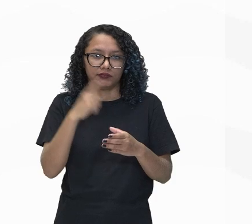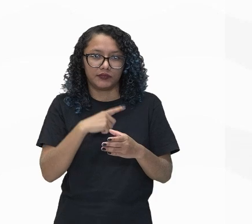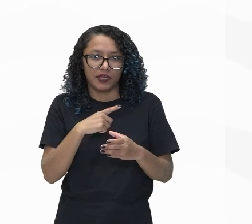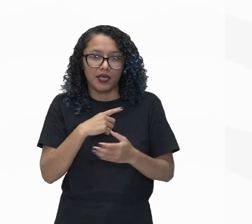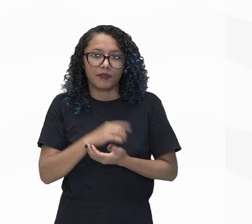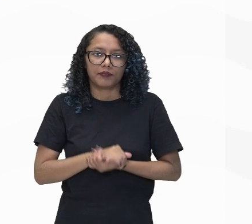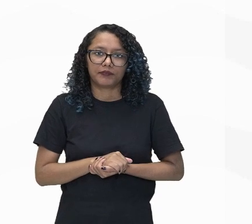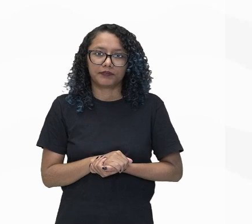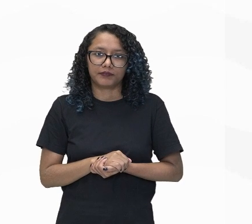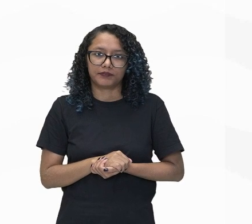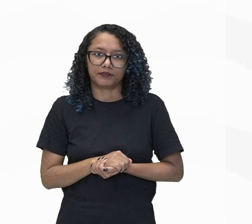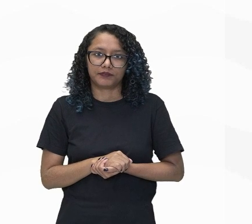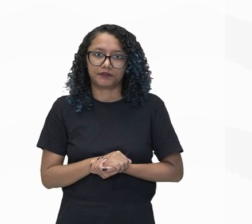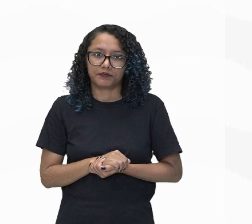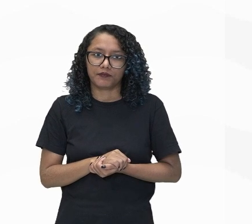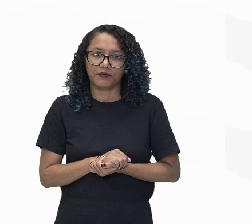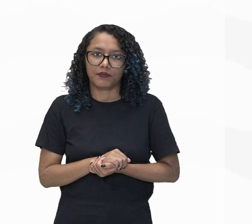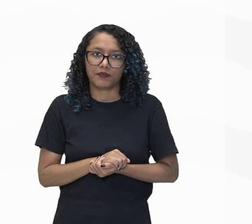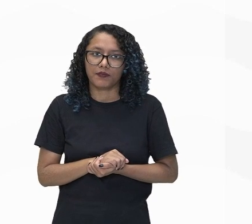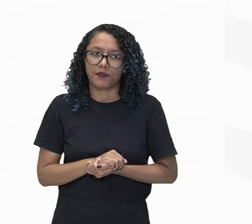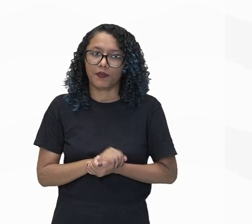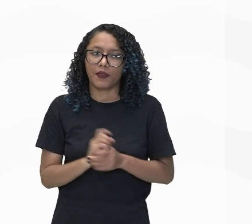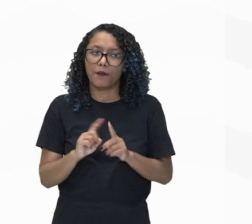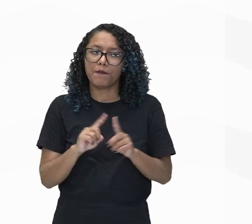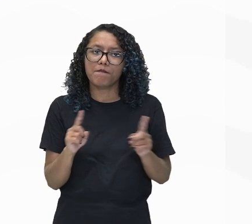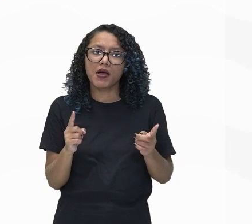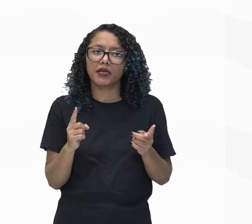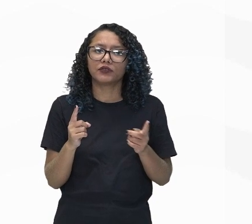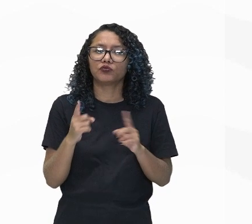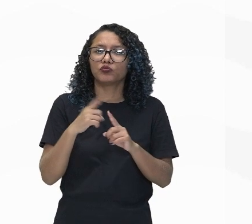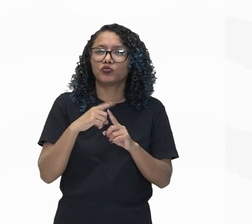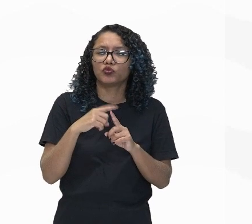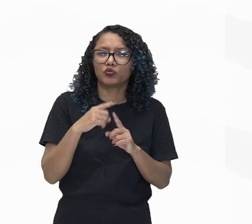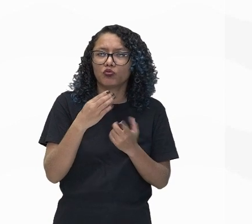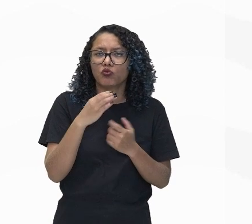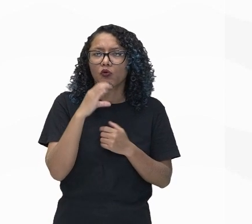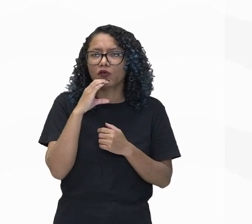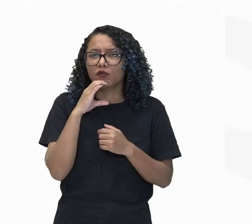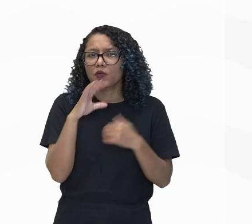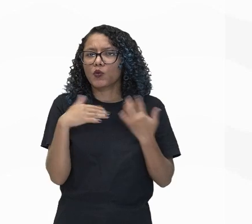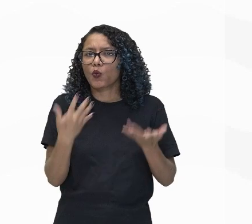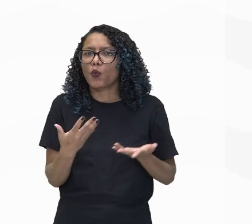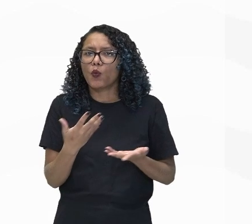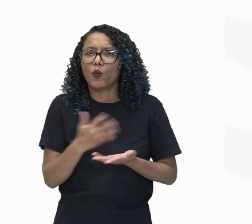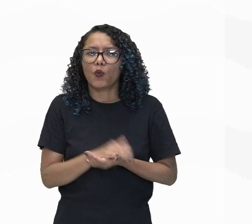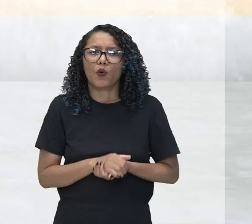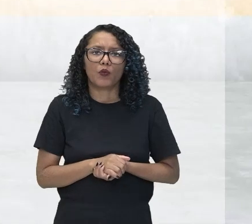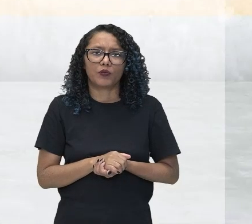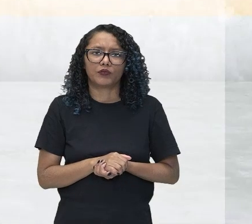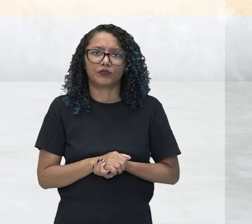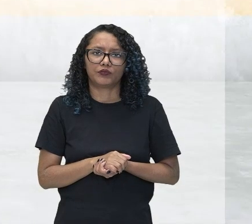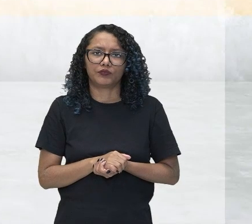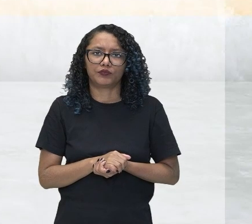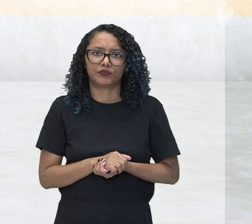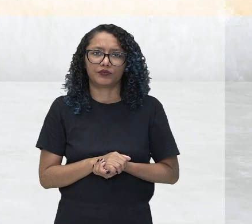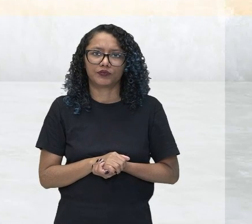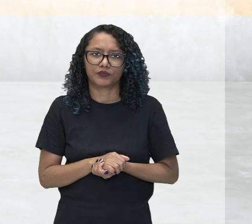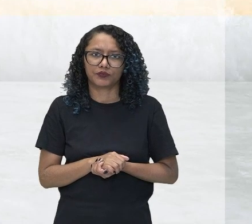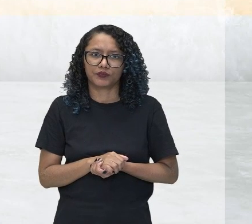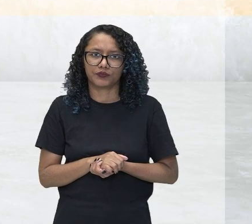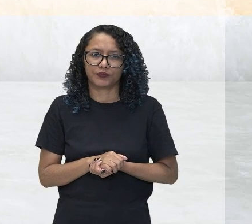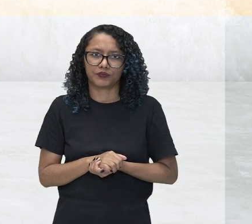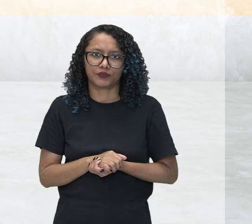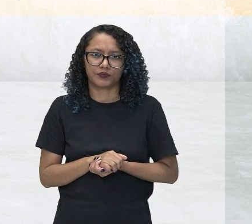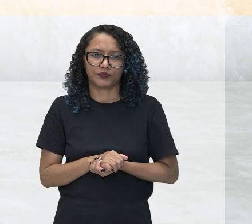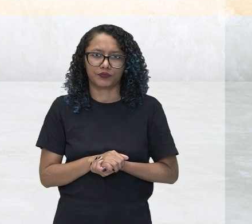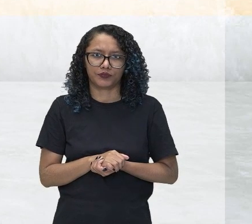Mas que tipo de conhecimento é esse que a cultura que forma esse conjunto de conhecimentos e valores? Então,